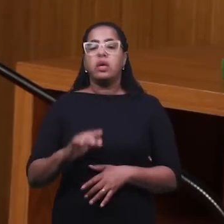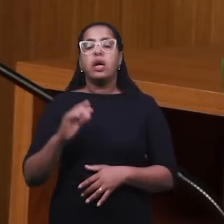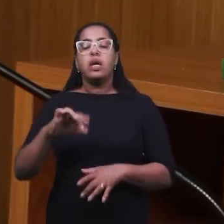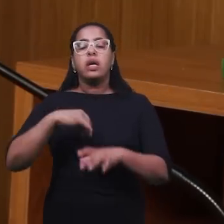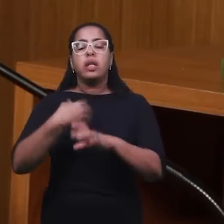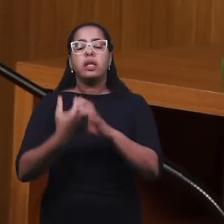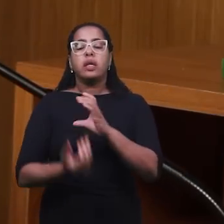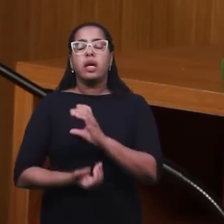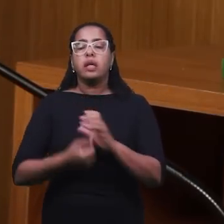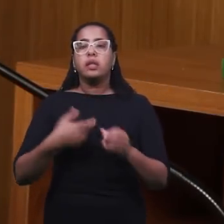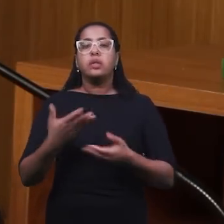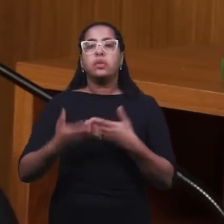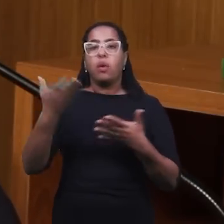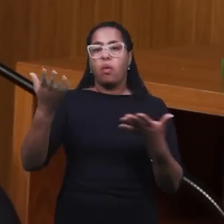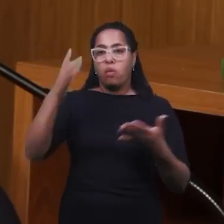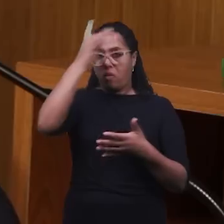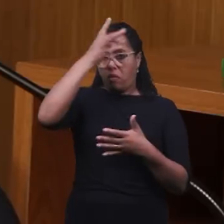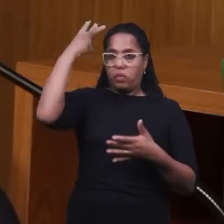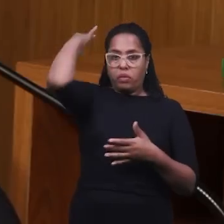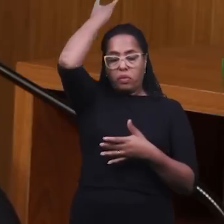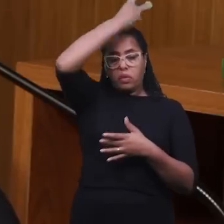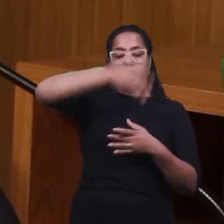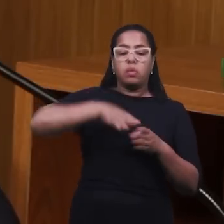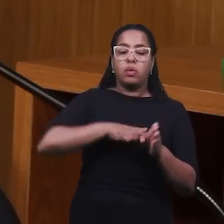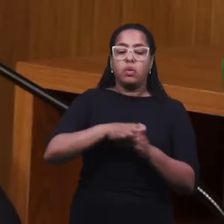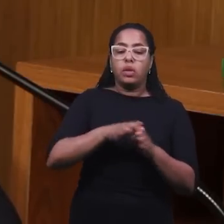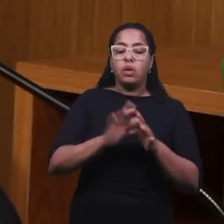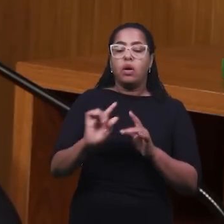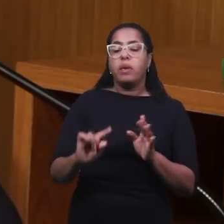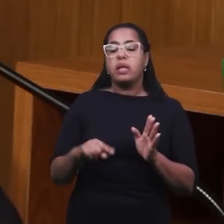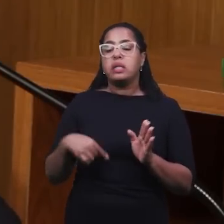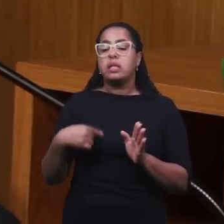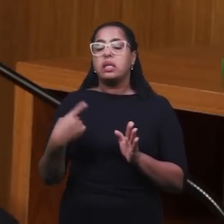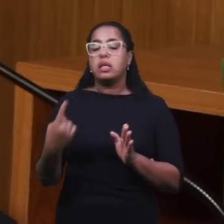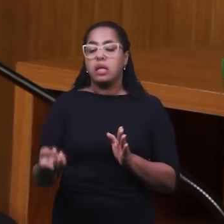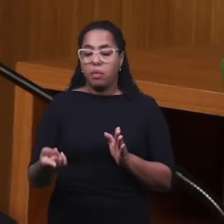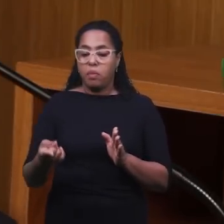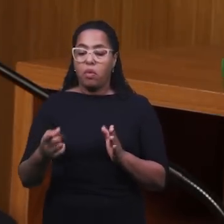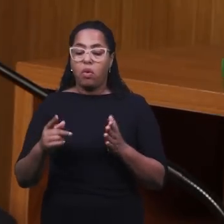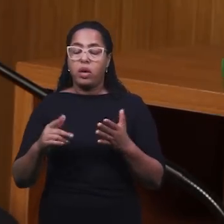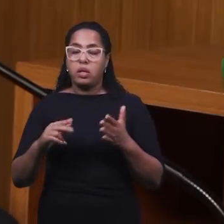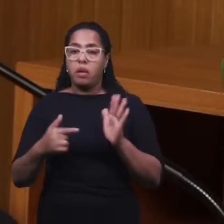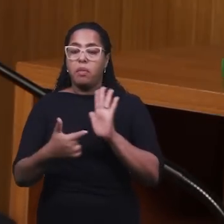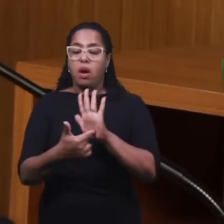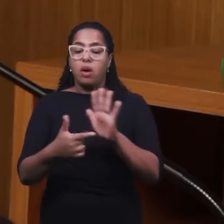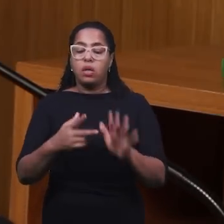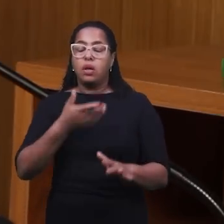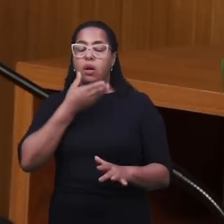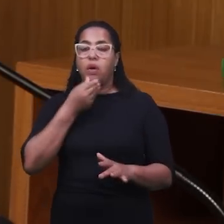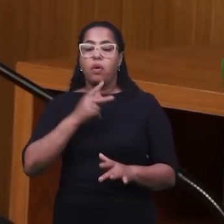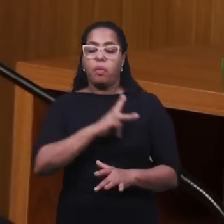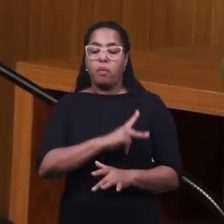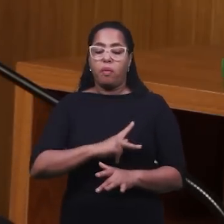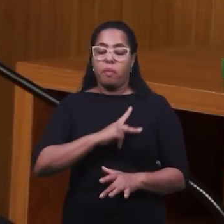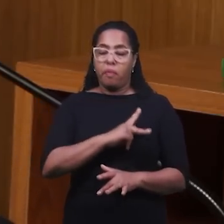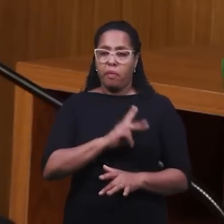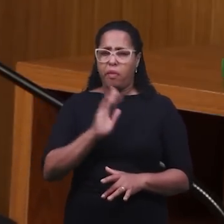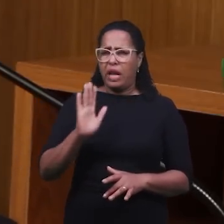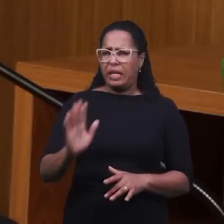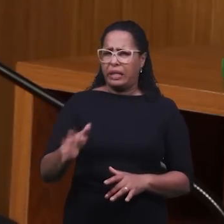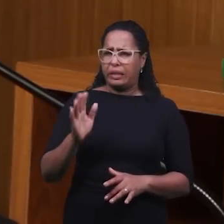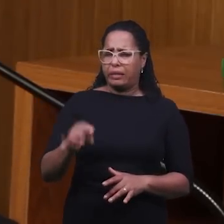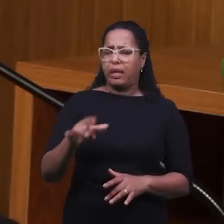da igreja. Então, quando os diáconos foram levantados, eles foram levantados